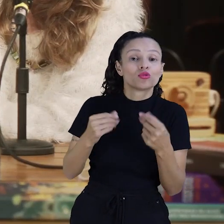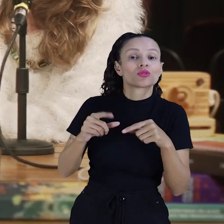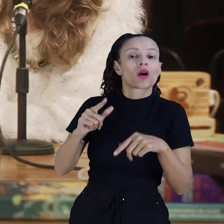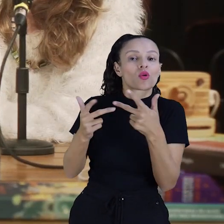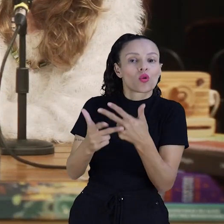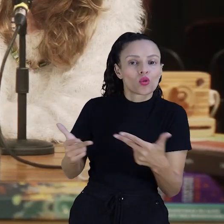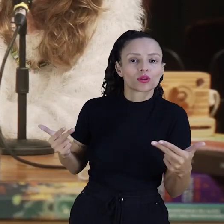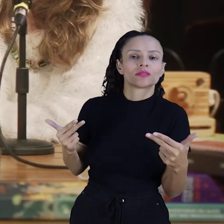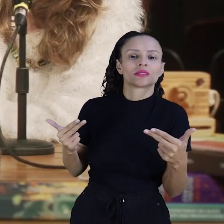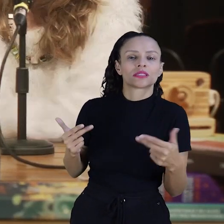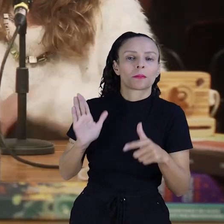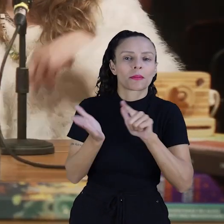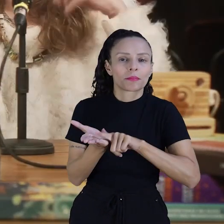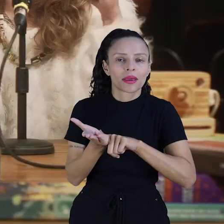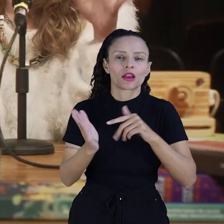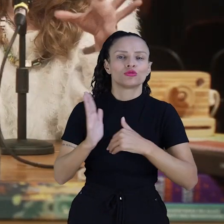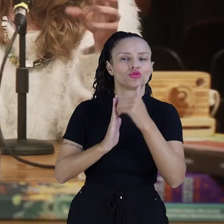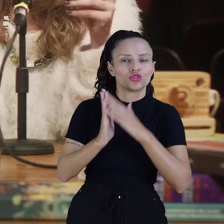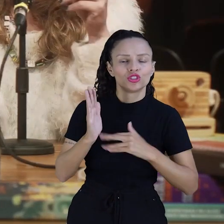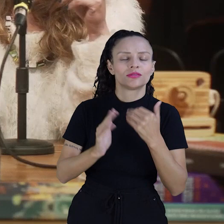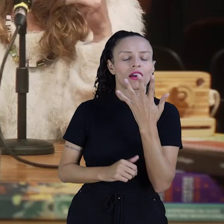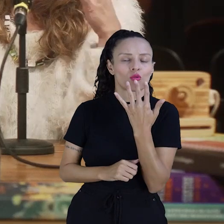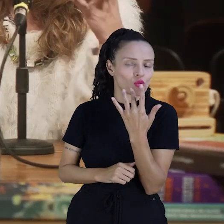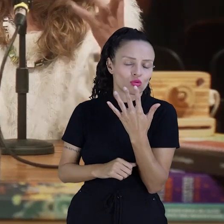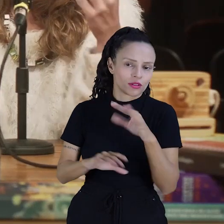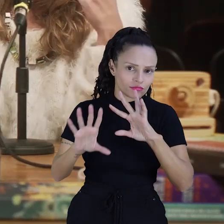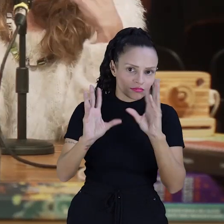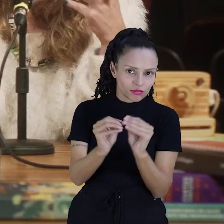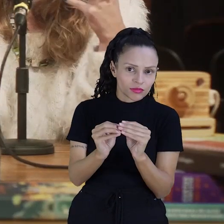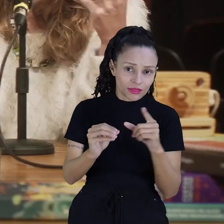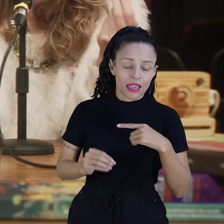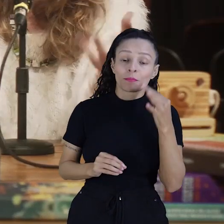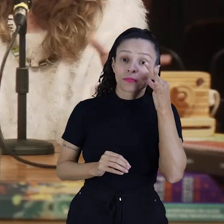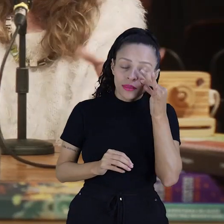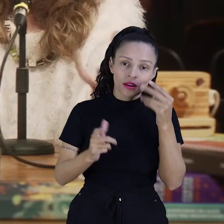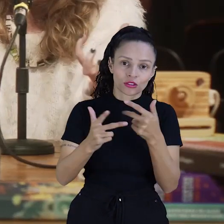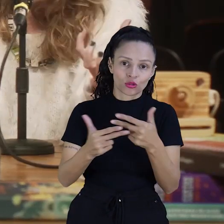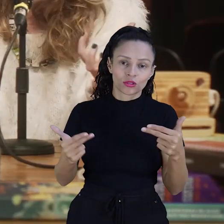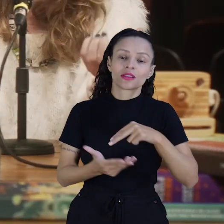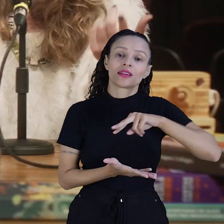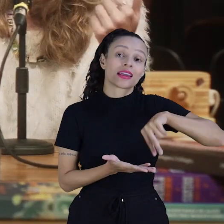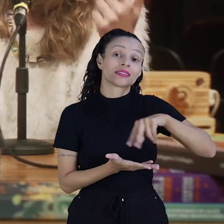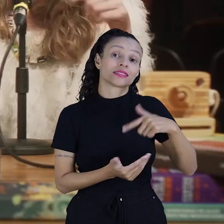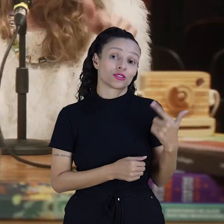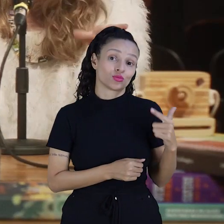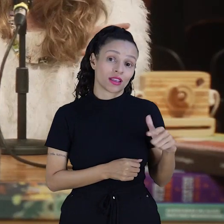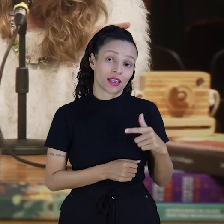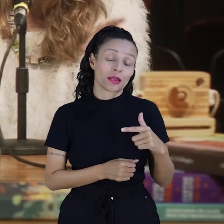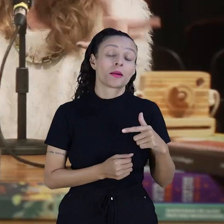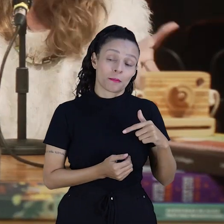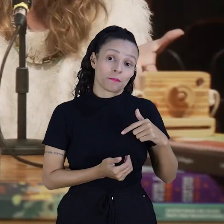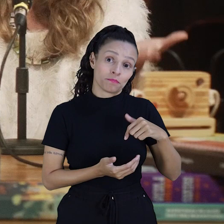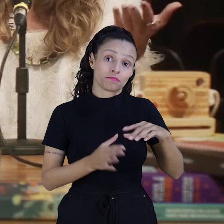com a coisa, com a matéria. Ou é o papel, a tinta, a cor, tem a materialidade da coisa, que a dança normalmente